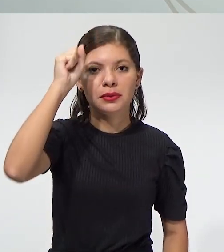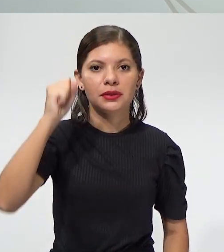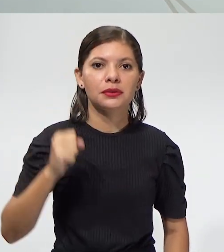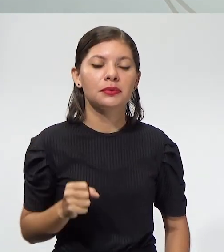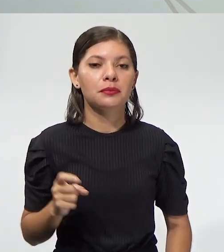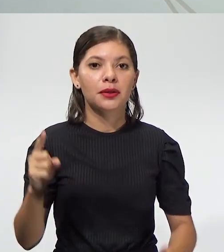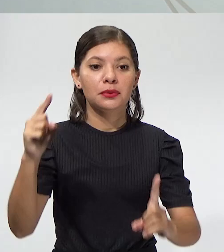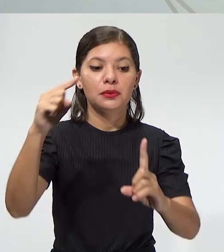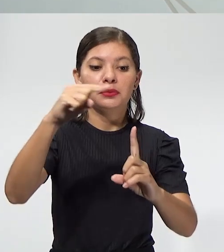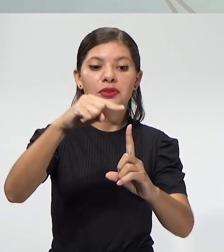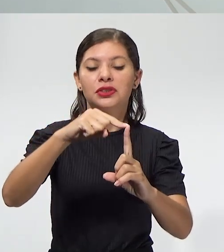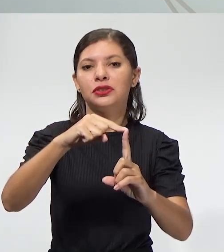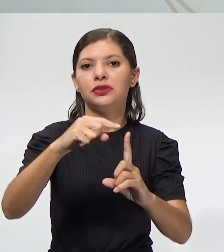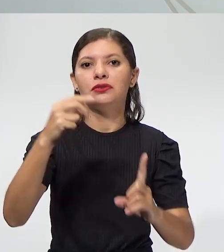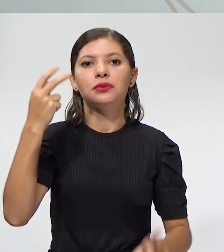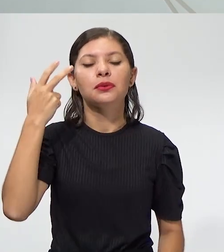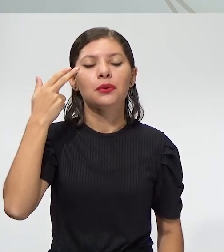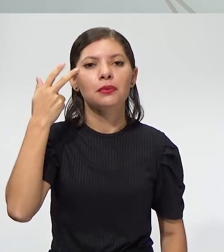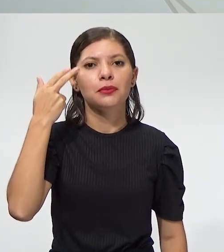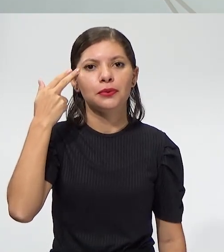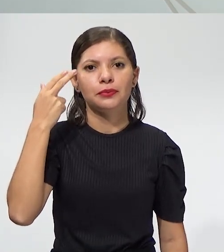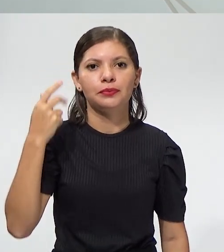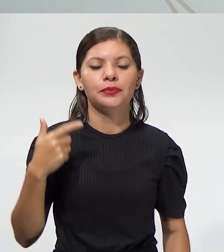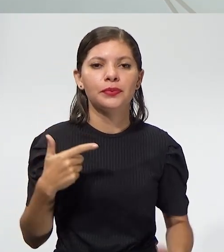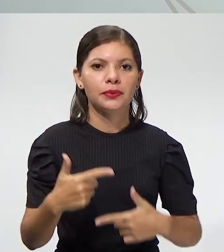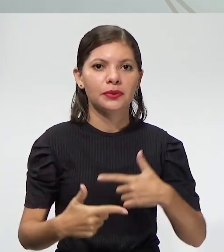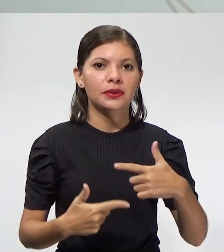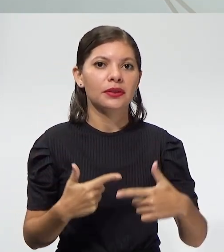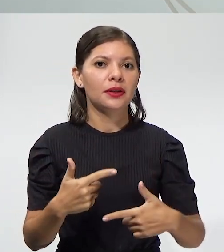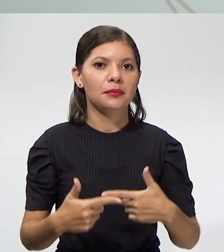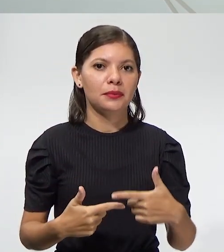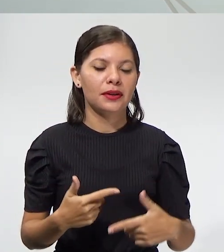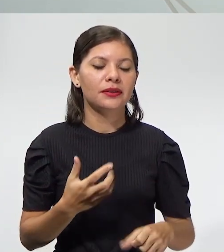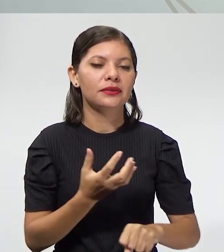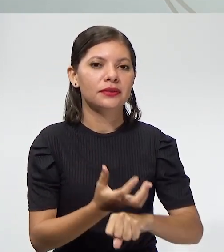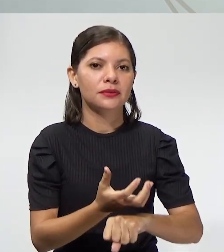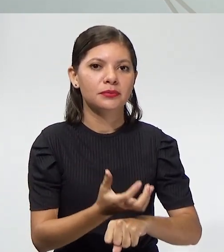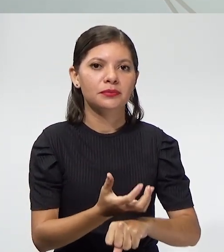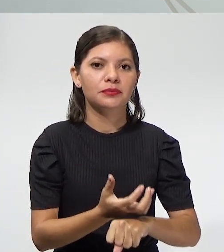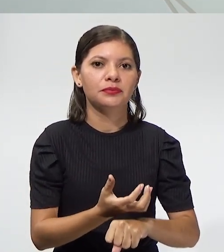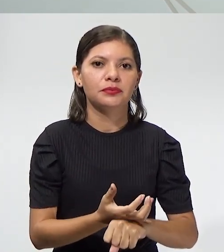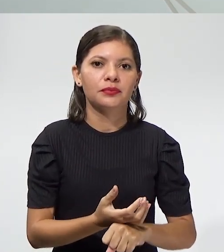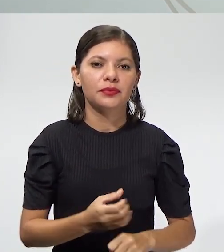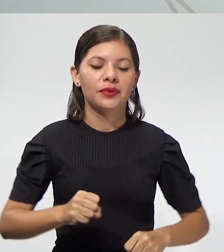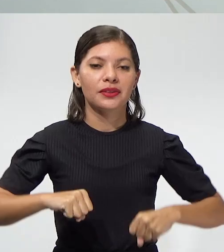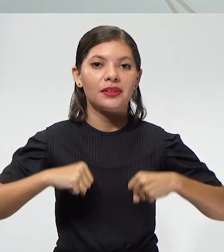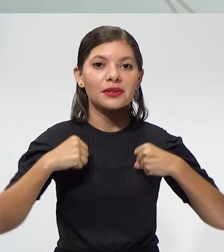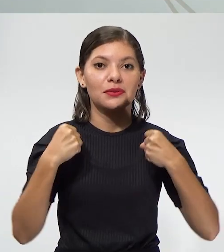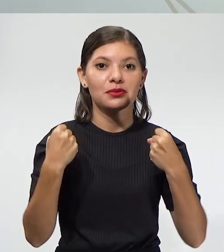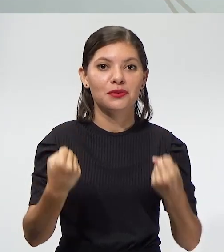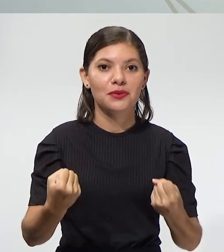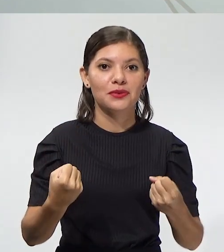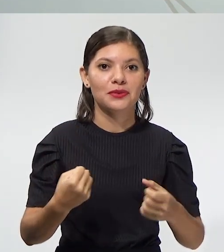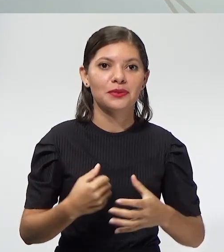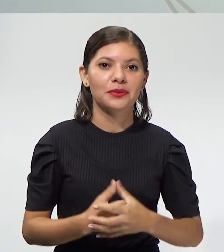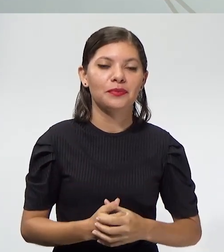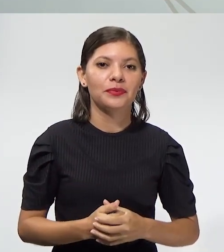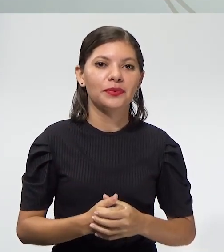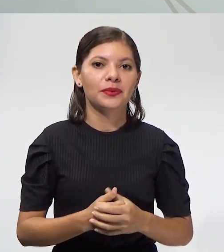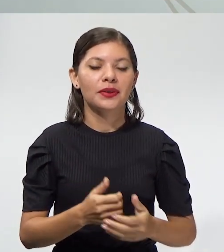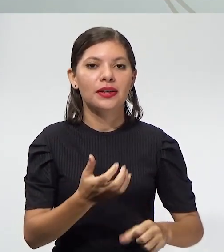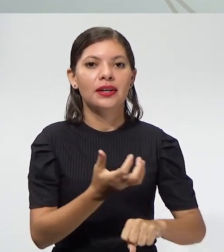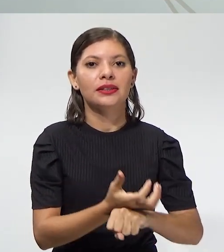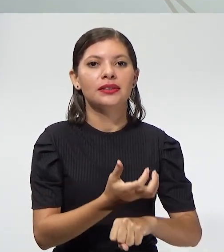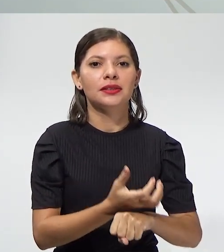objetivo comum. Este é o trabalho, resumidamente, é o trabalho interdisciplinar. É um esforço, porque a disciplina